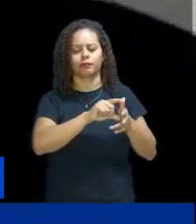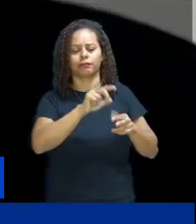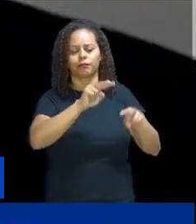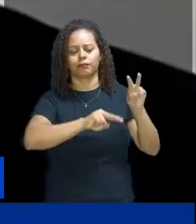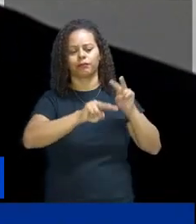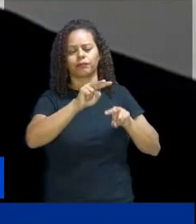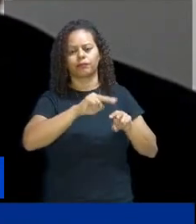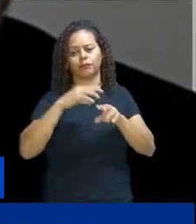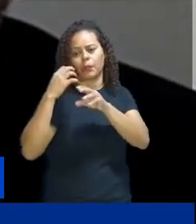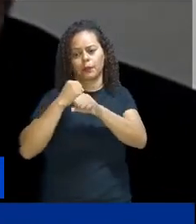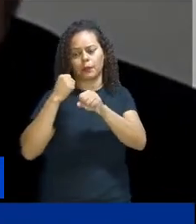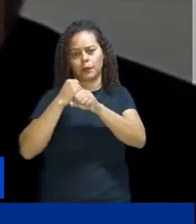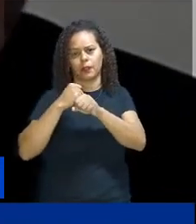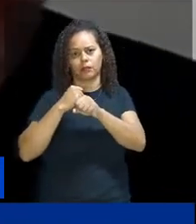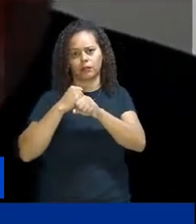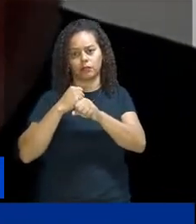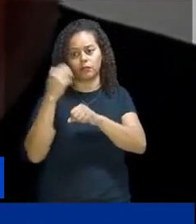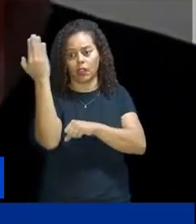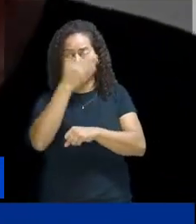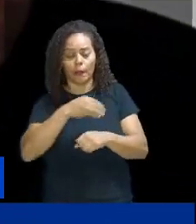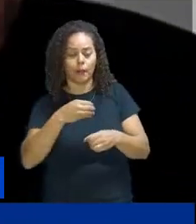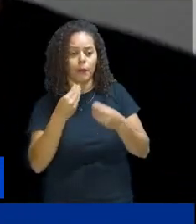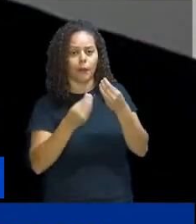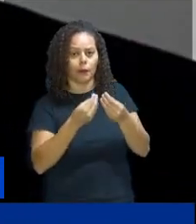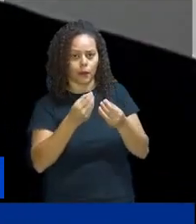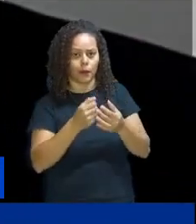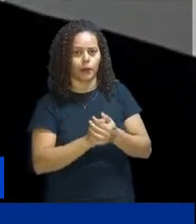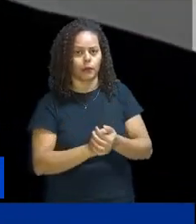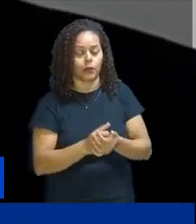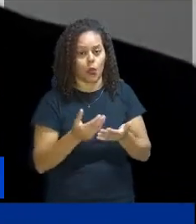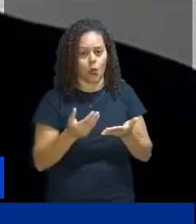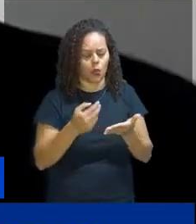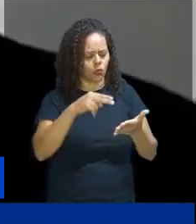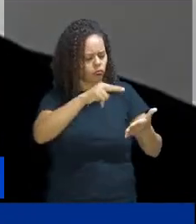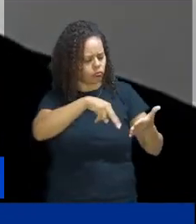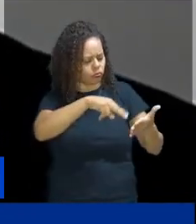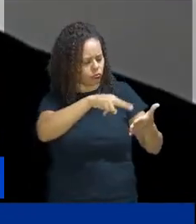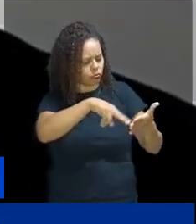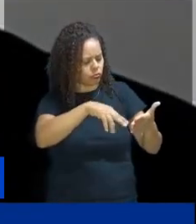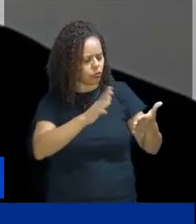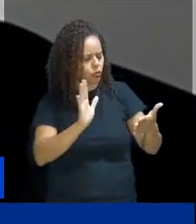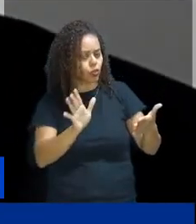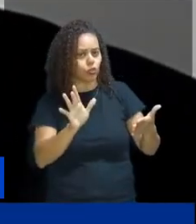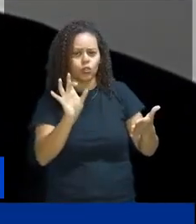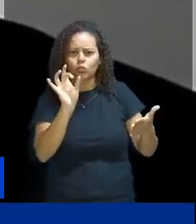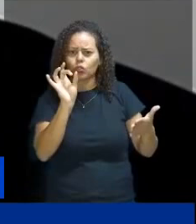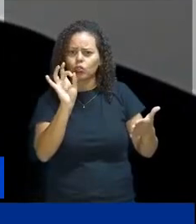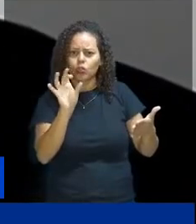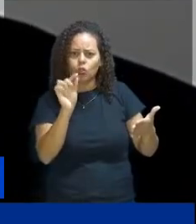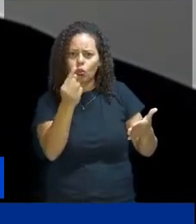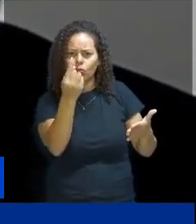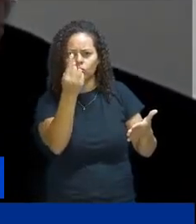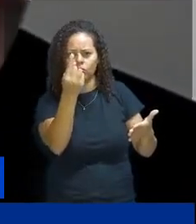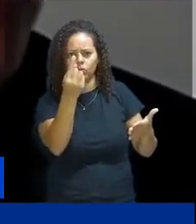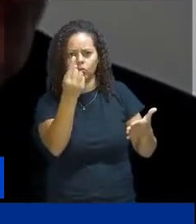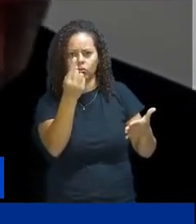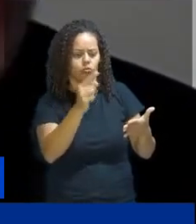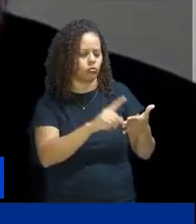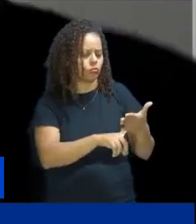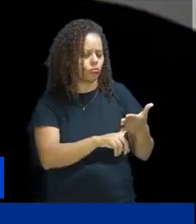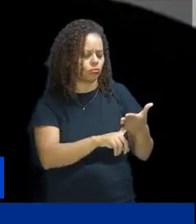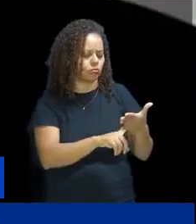aqui eu até relevo uma situação, até porque houve apenas um erro, tá? Um